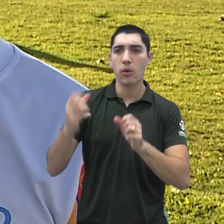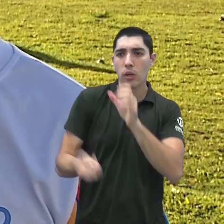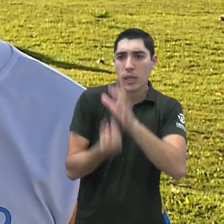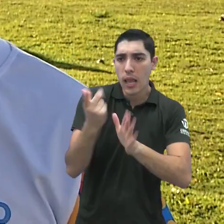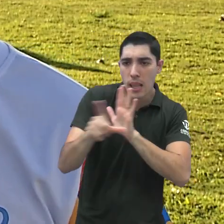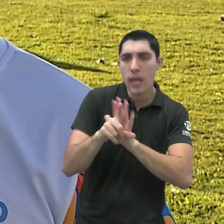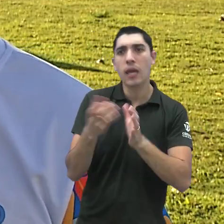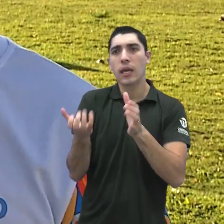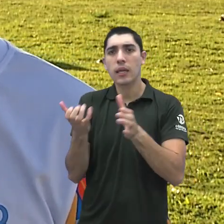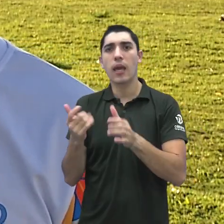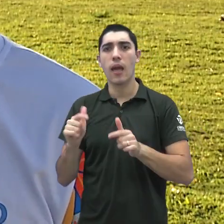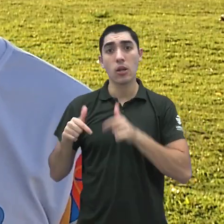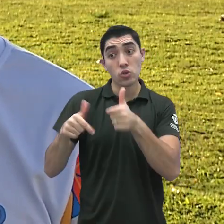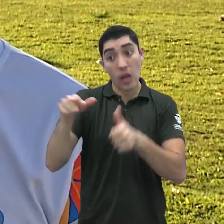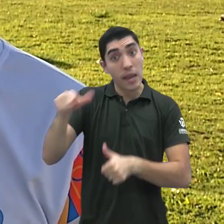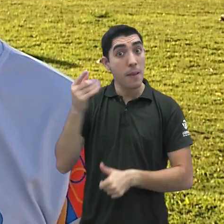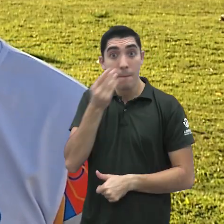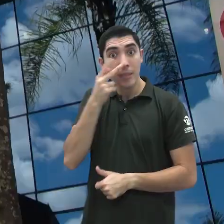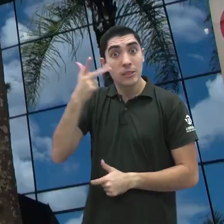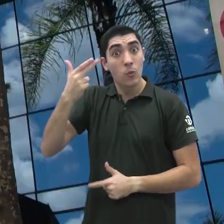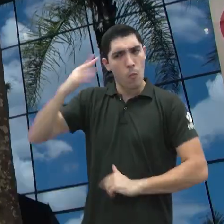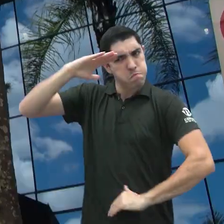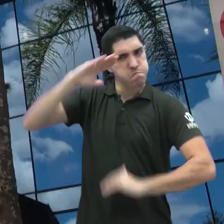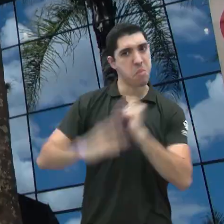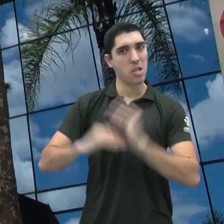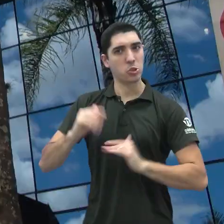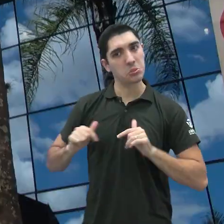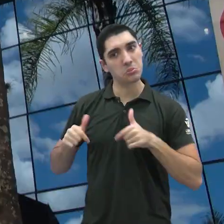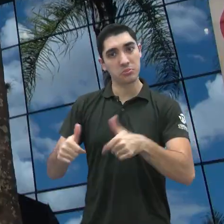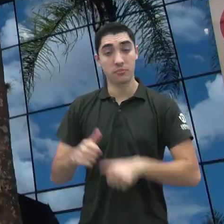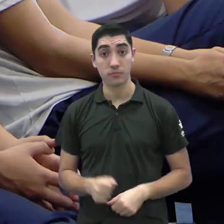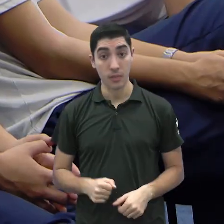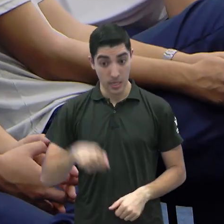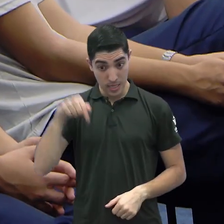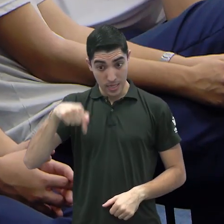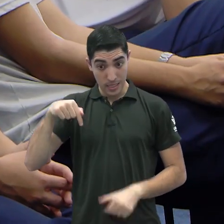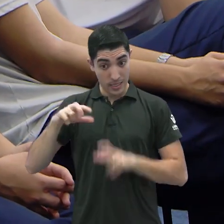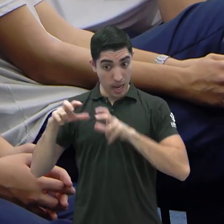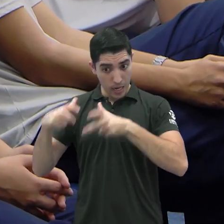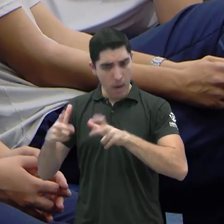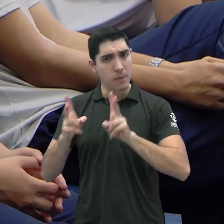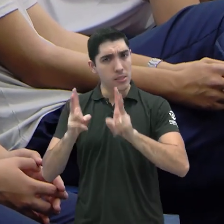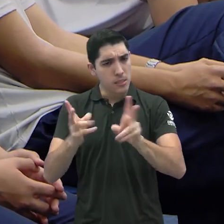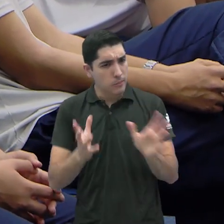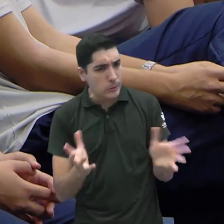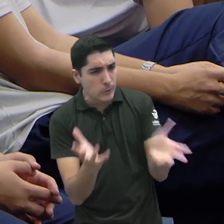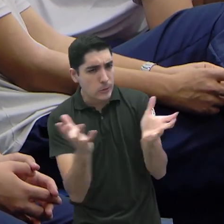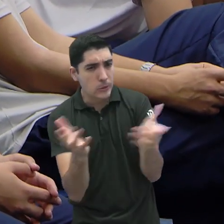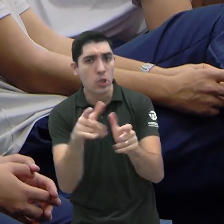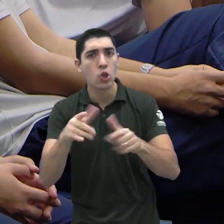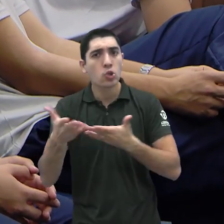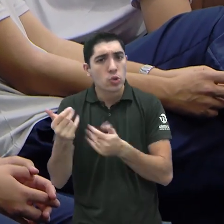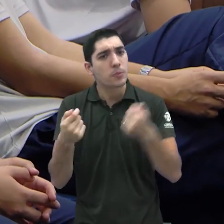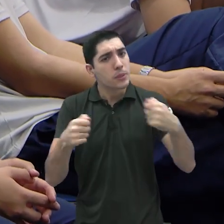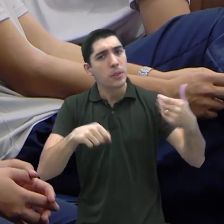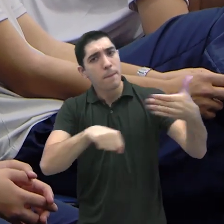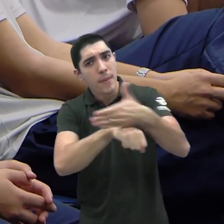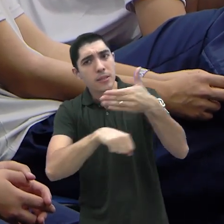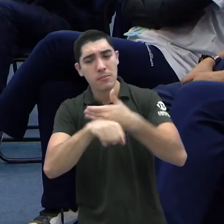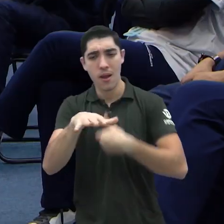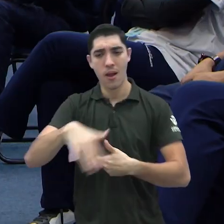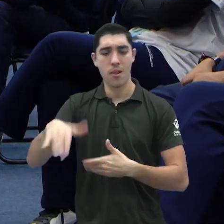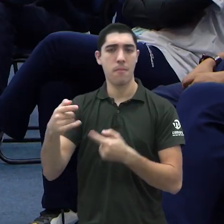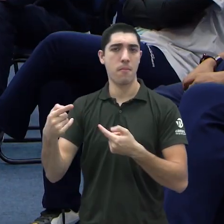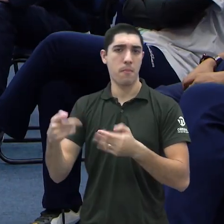né, de realmente estar colocando a mão na massa. E a Câmara Municipal também incentiva a participação dos jovens na